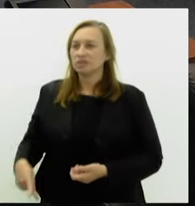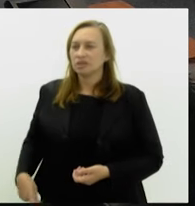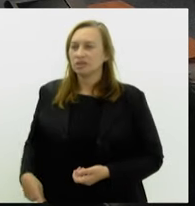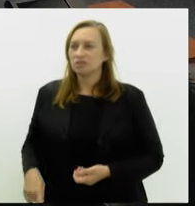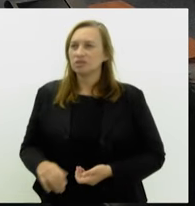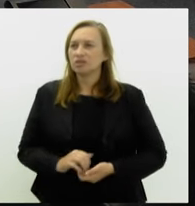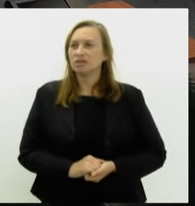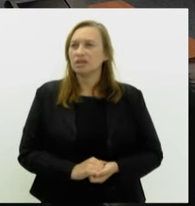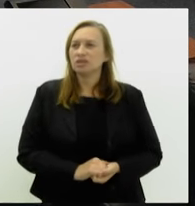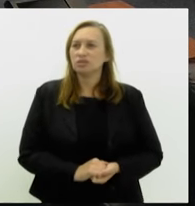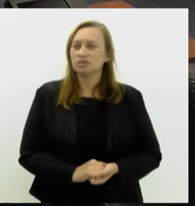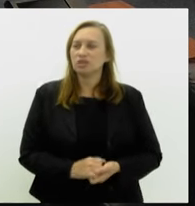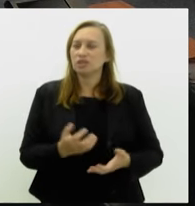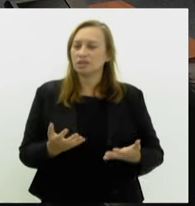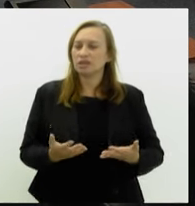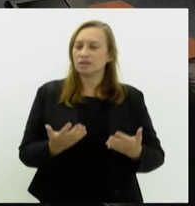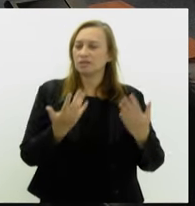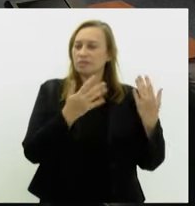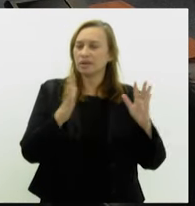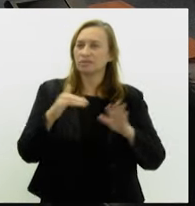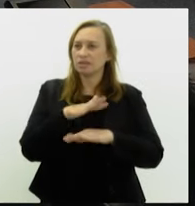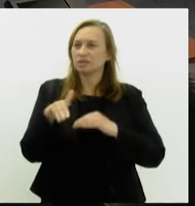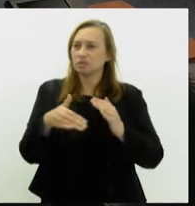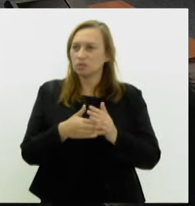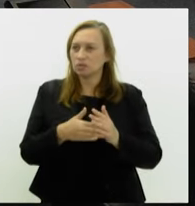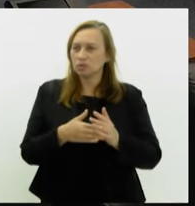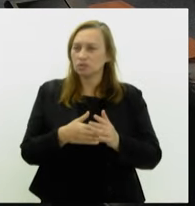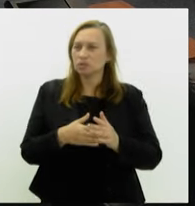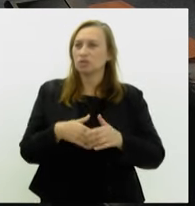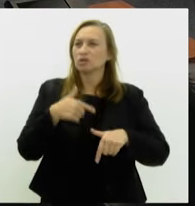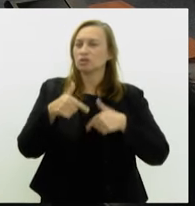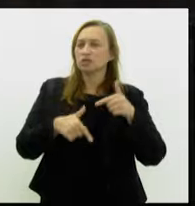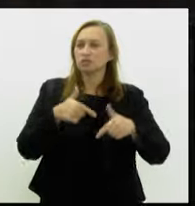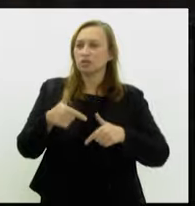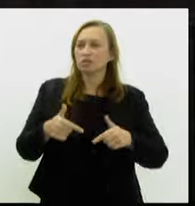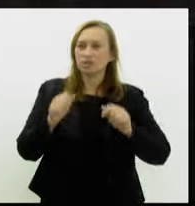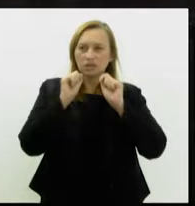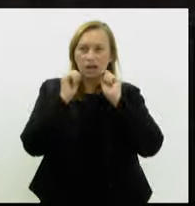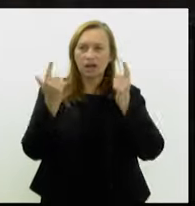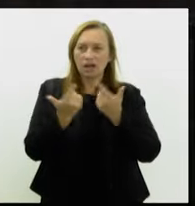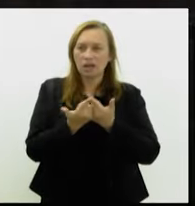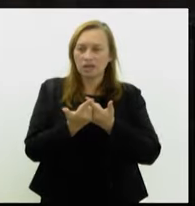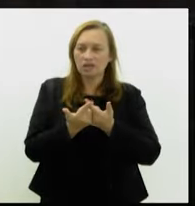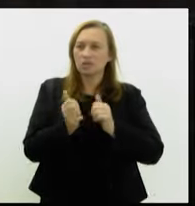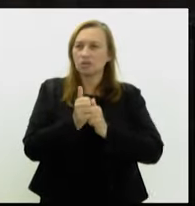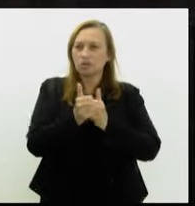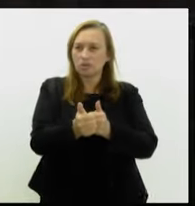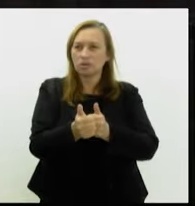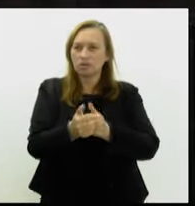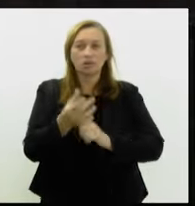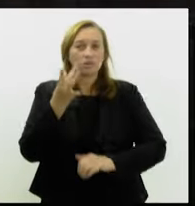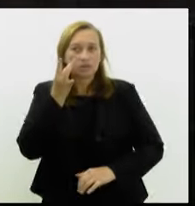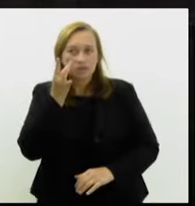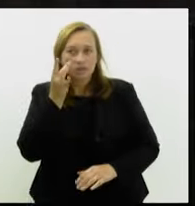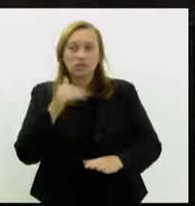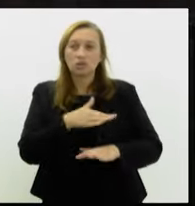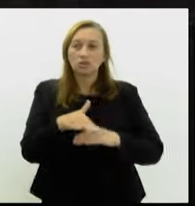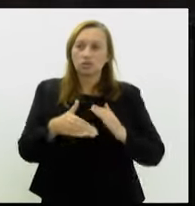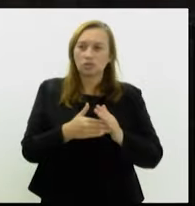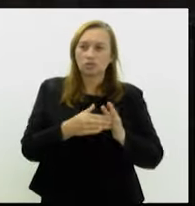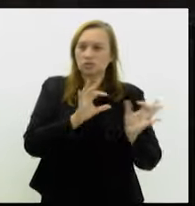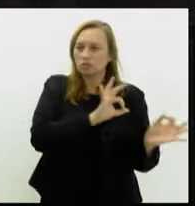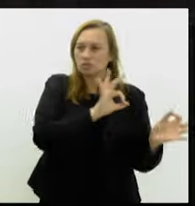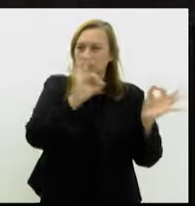Queria cumprimentar todas e todos os deputados, as trabalhadoras e os trabalhadores da Assembleia Legislativa que nos acompanham presencialmente, aquelas e aqueles que